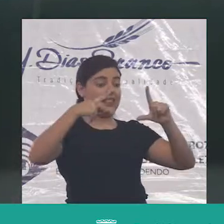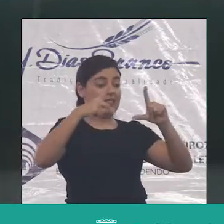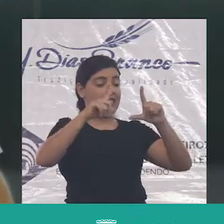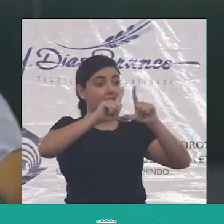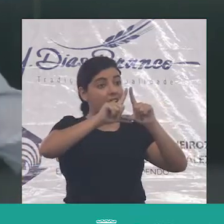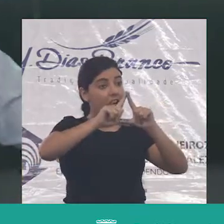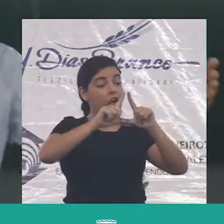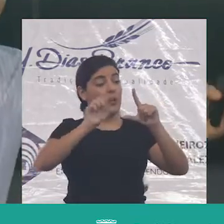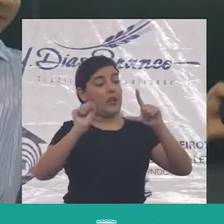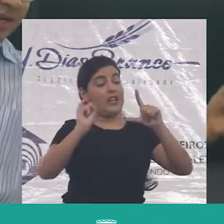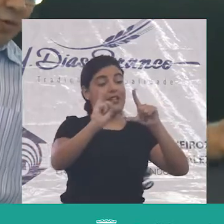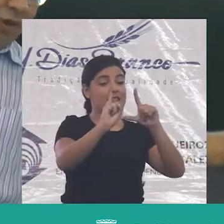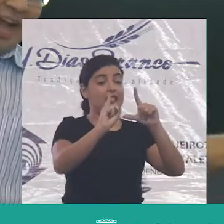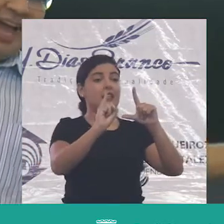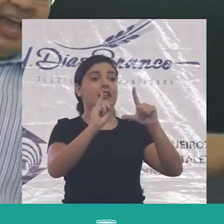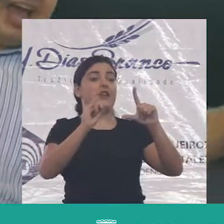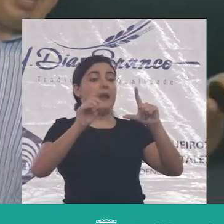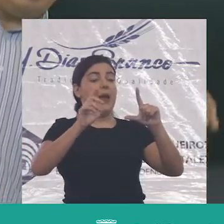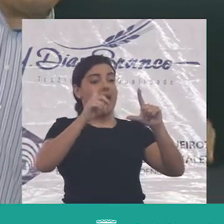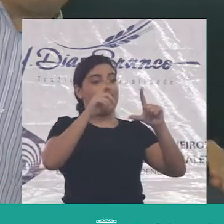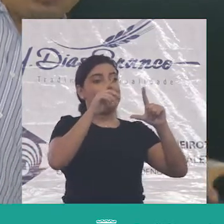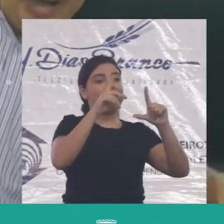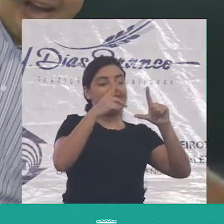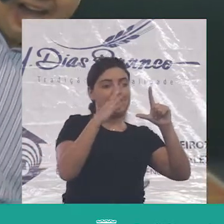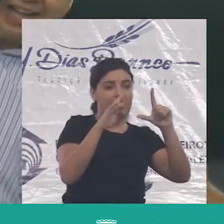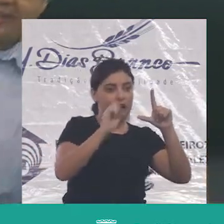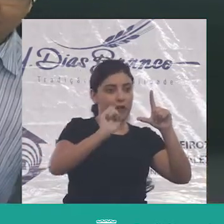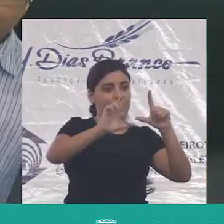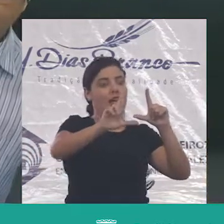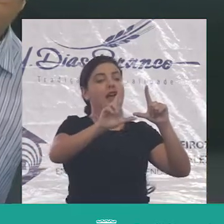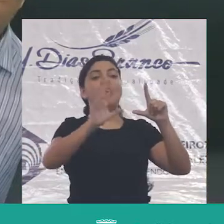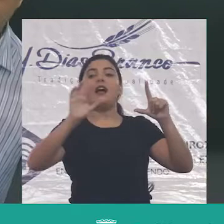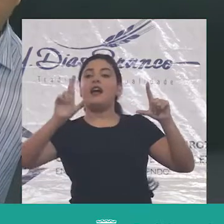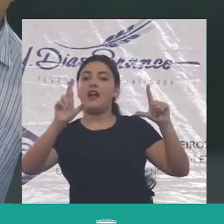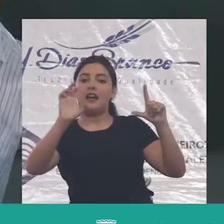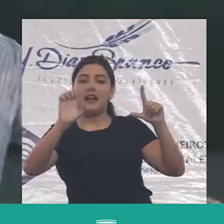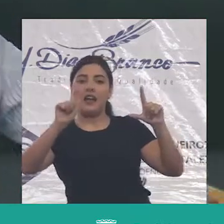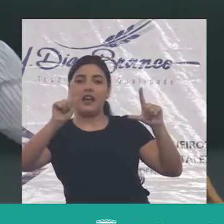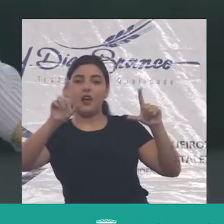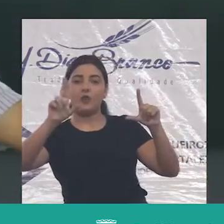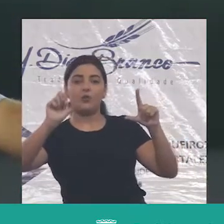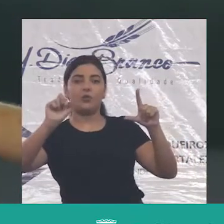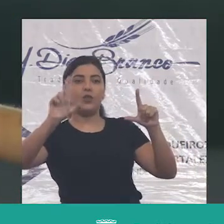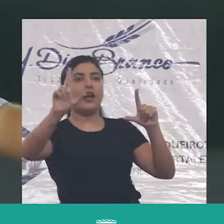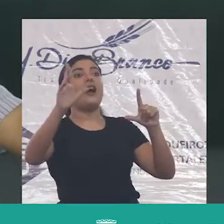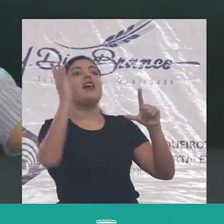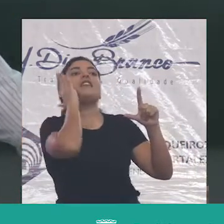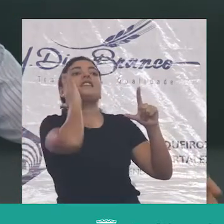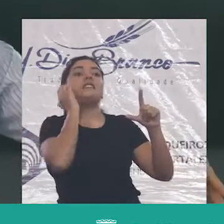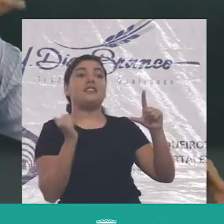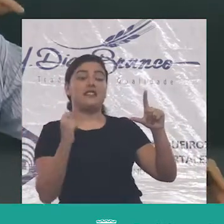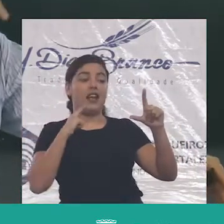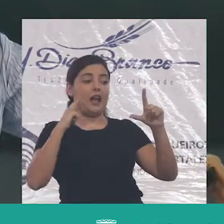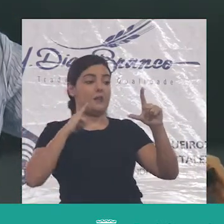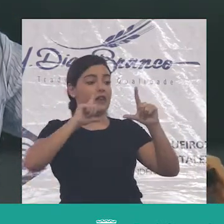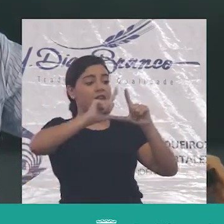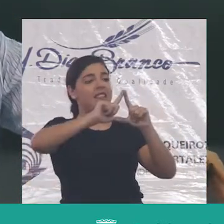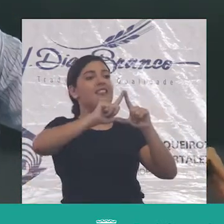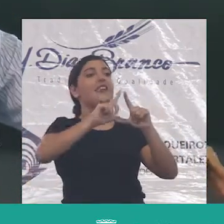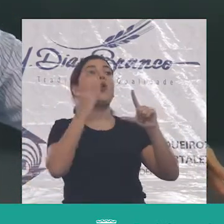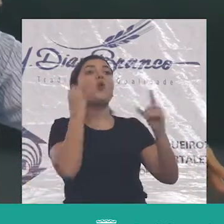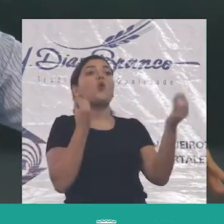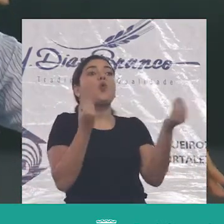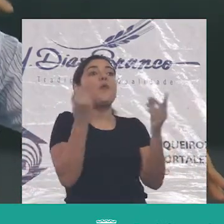eu disser prisma triangular regular, aí eu já sei que triângulo é